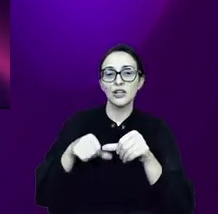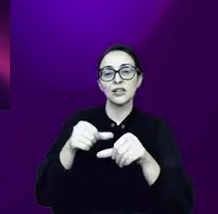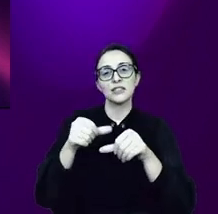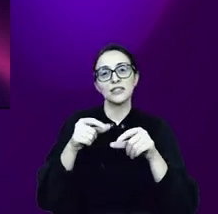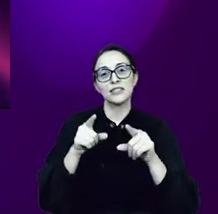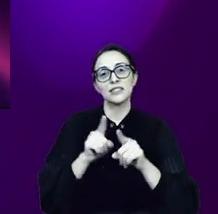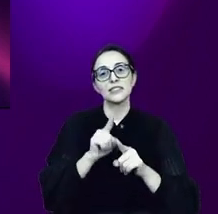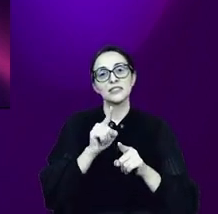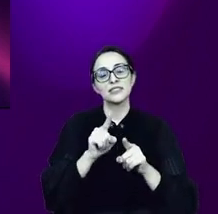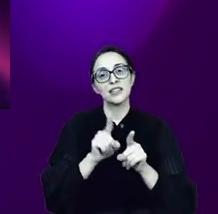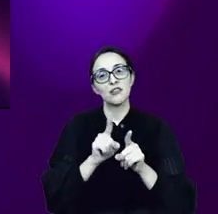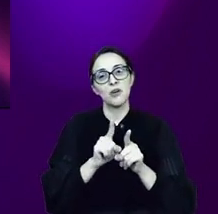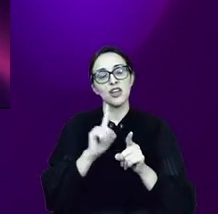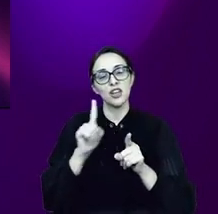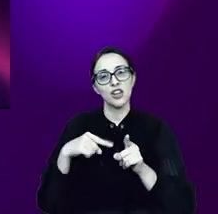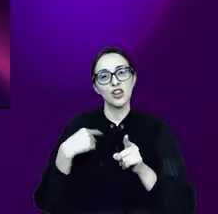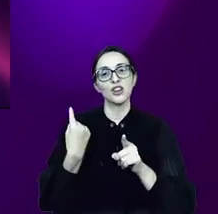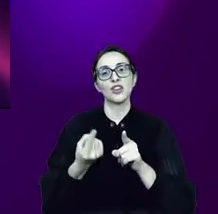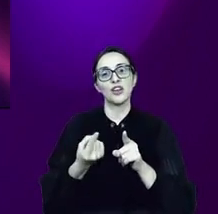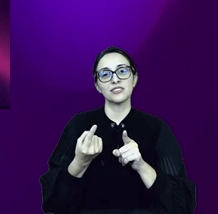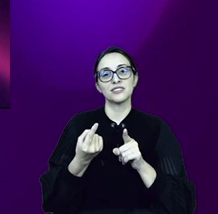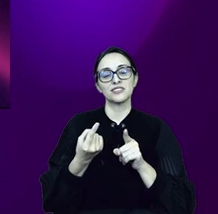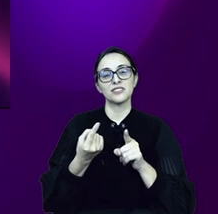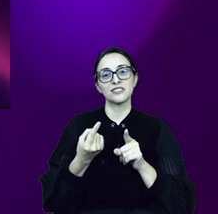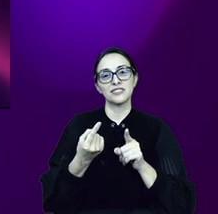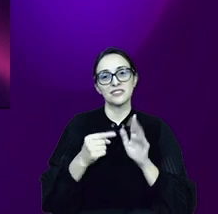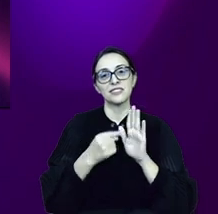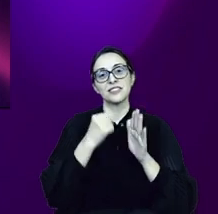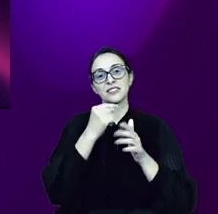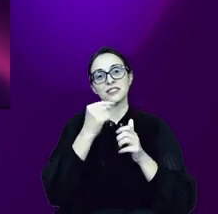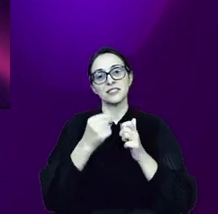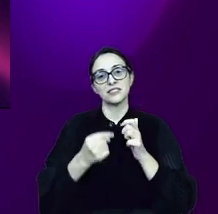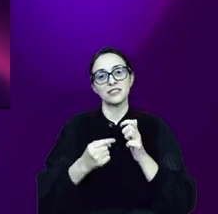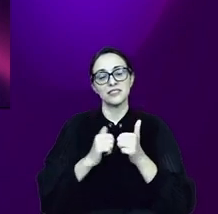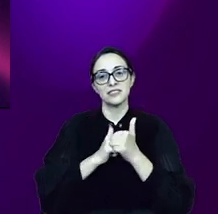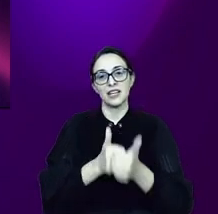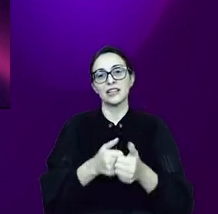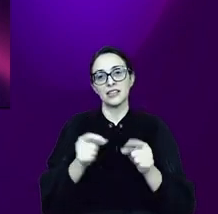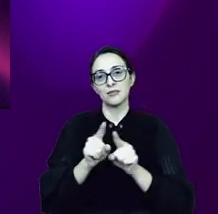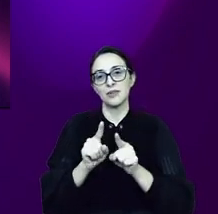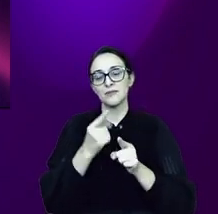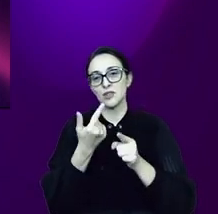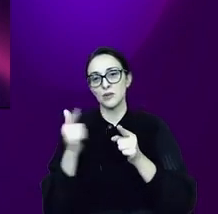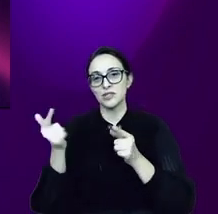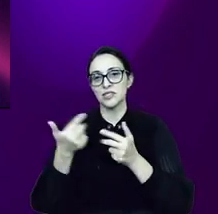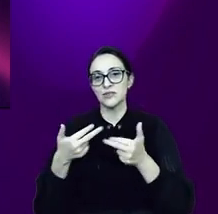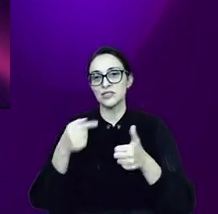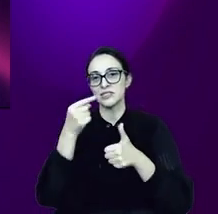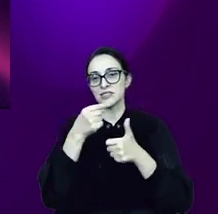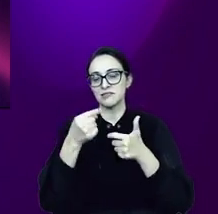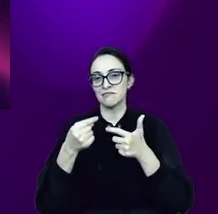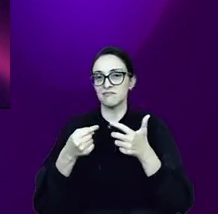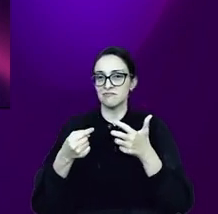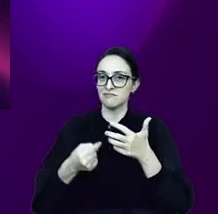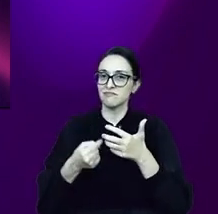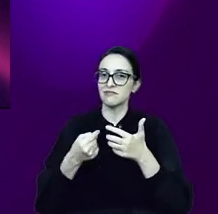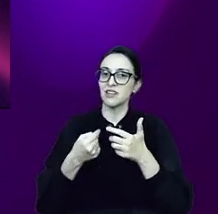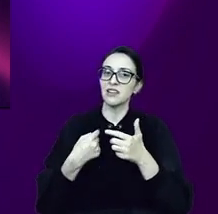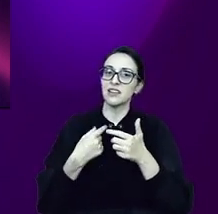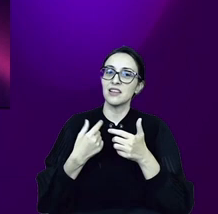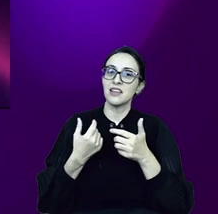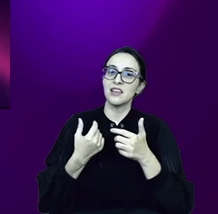que nós seguimos aí as classificações. E além, né, das classificações, como eu falei,